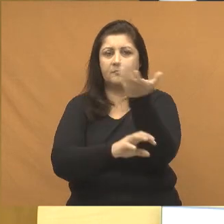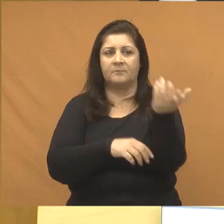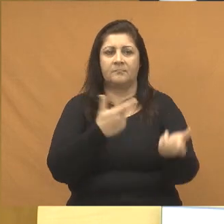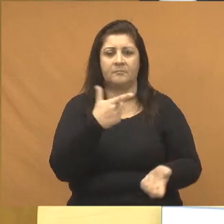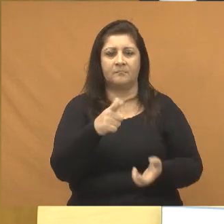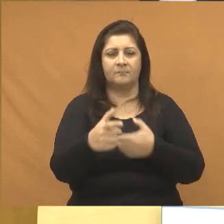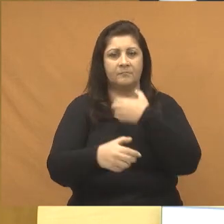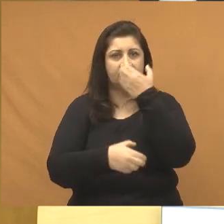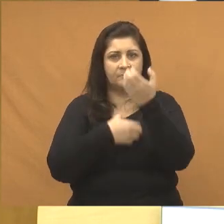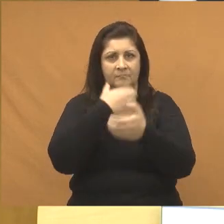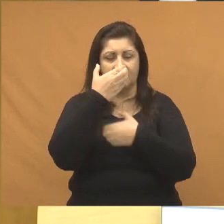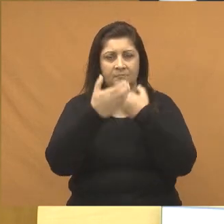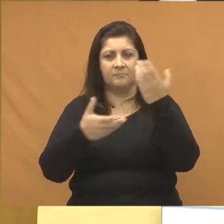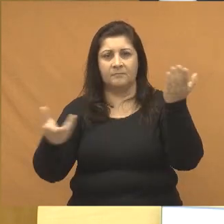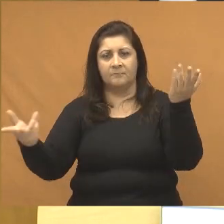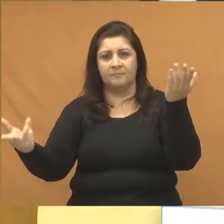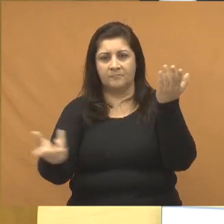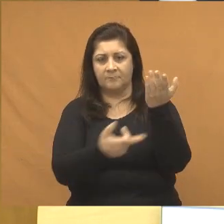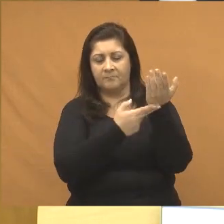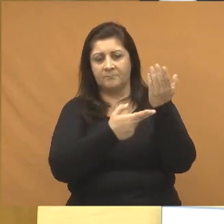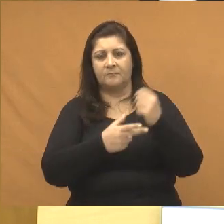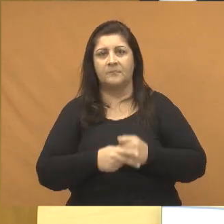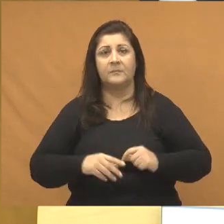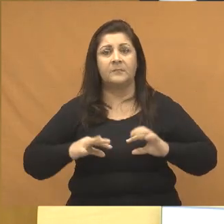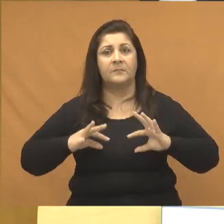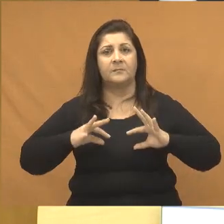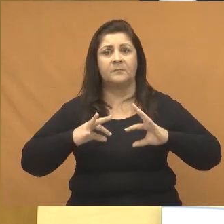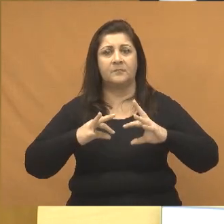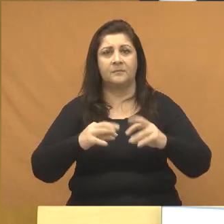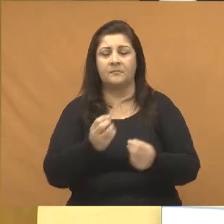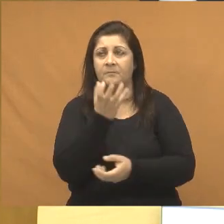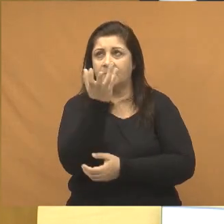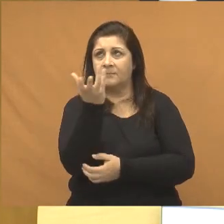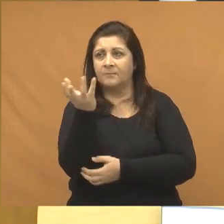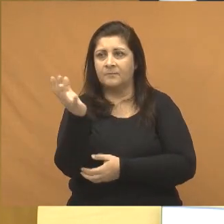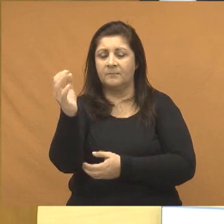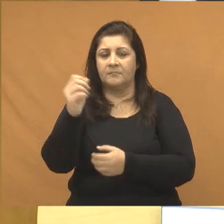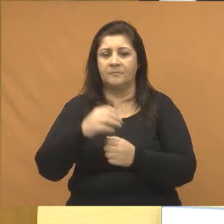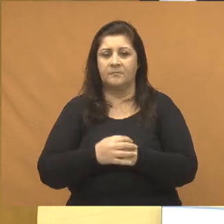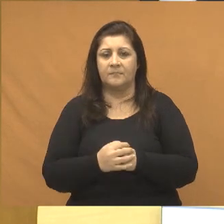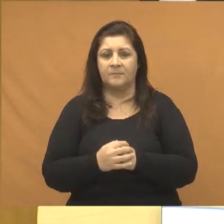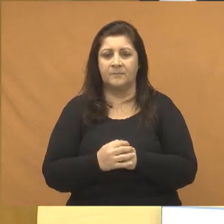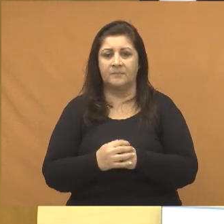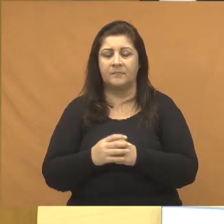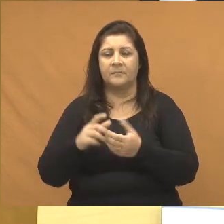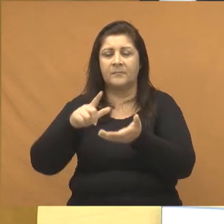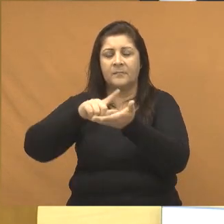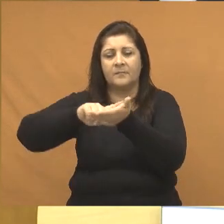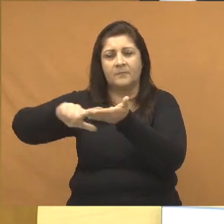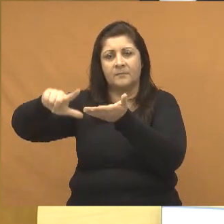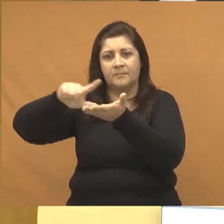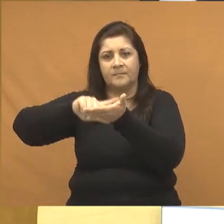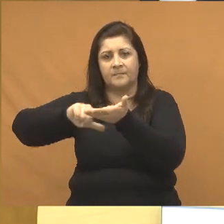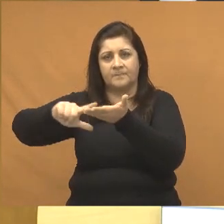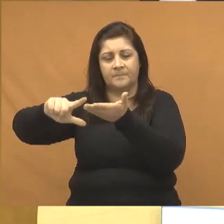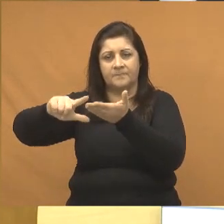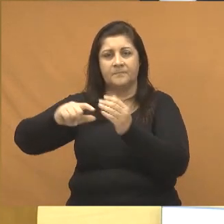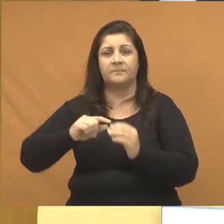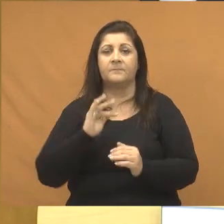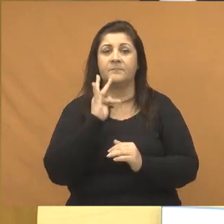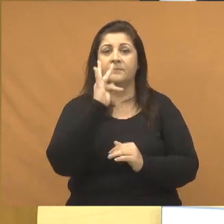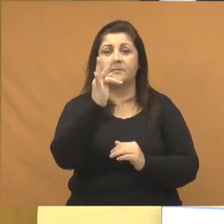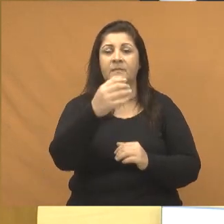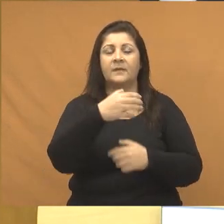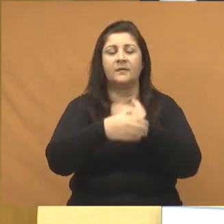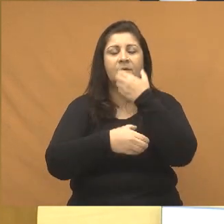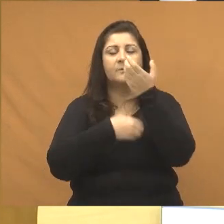fruto, ele corta. E todo ramo que dá fruto, ele o limpa, para que dê mais